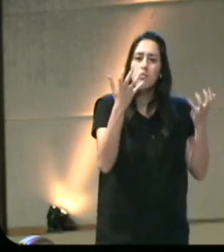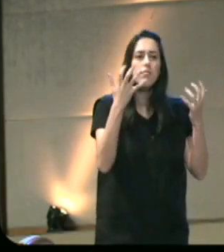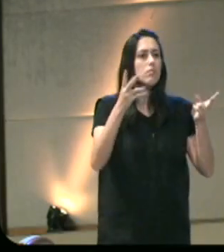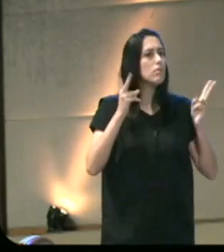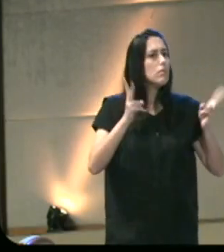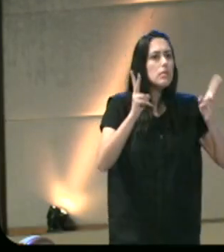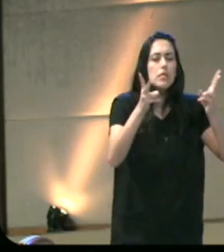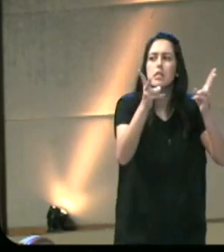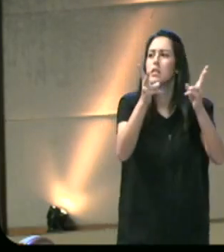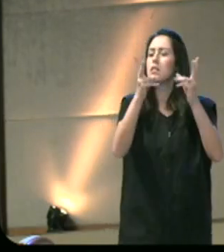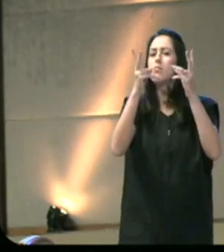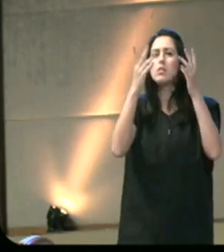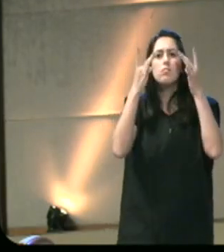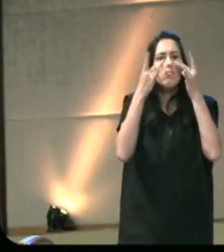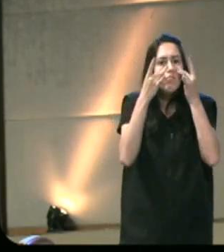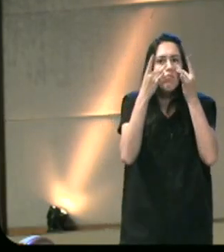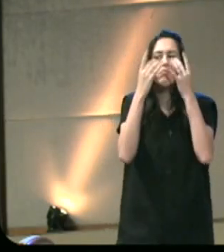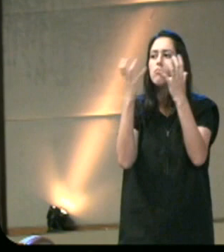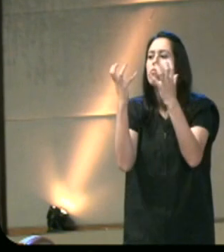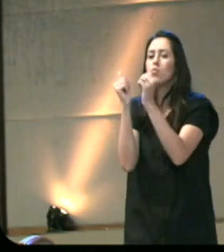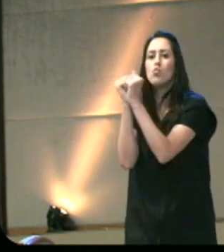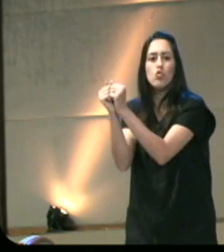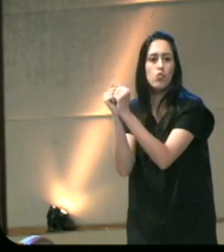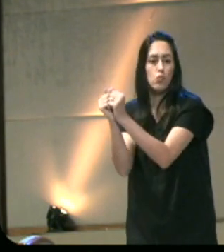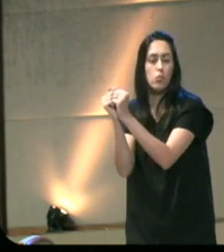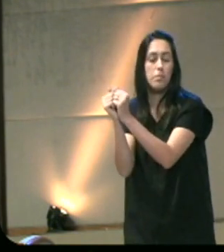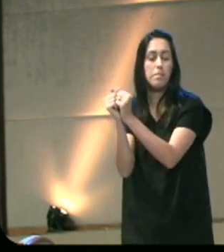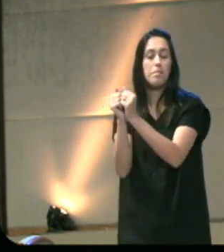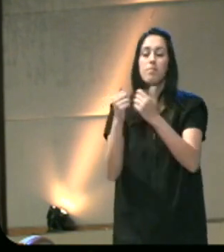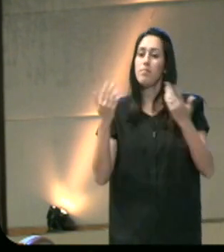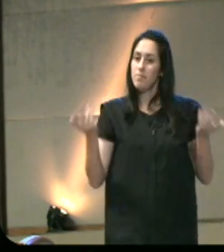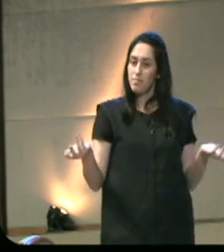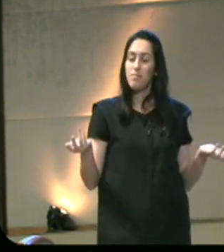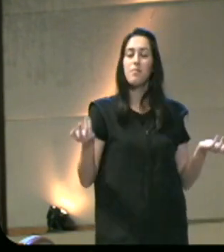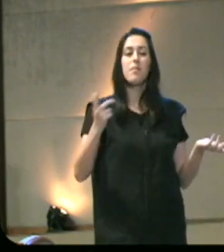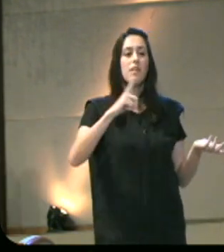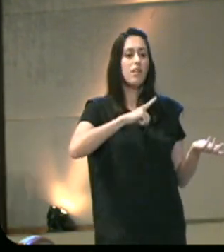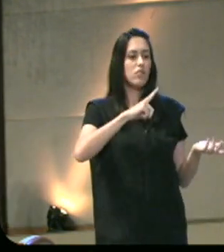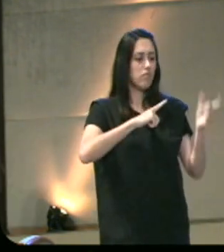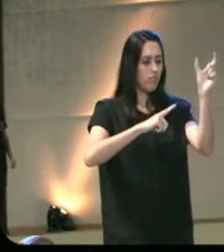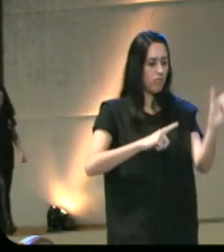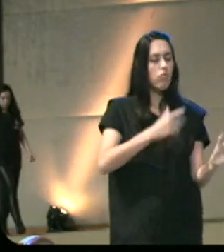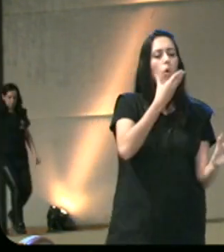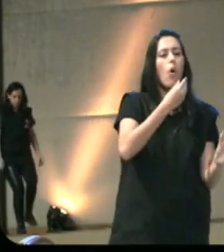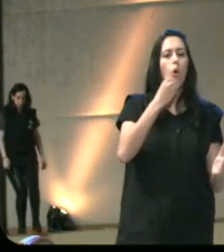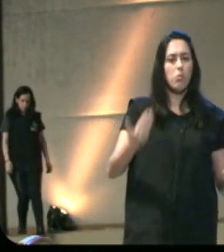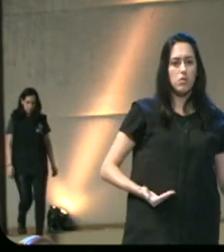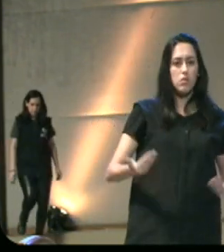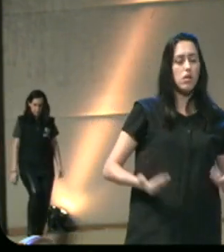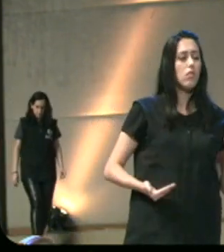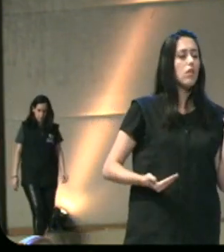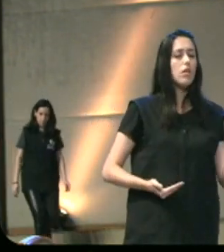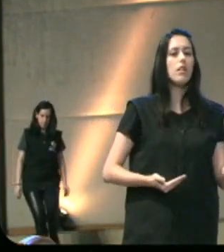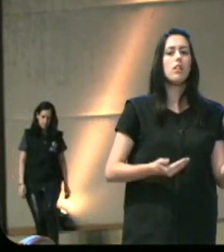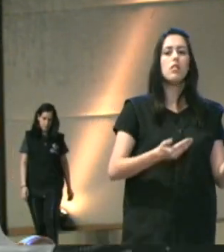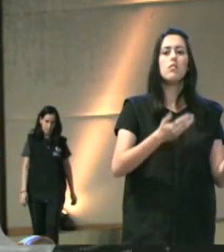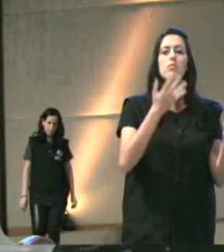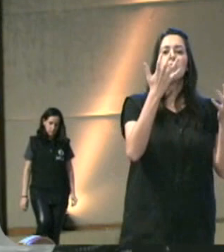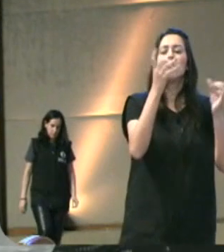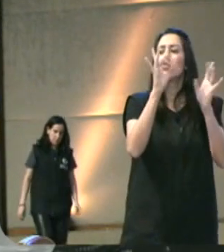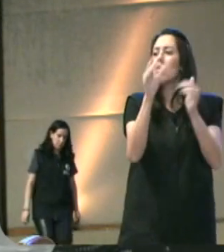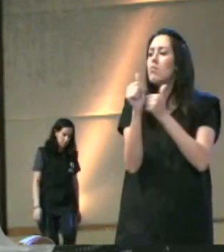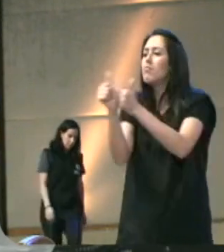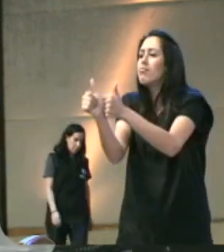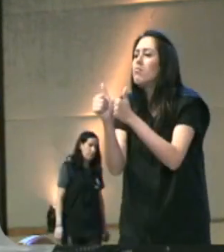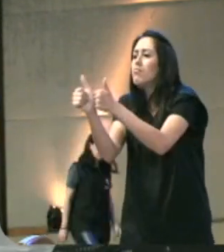continuar nessa busca de Deus. E parece que o servo estava acostumado a ver as coisas de Deus através do profeta, e